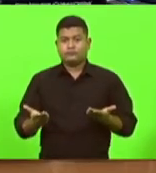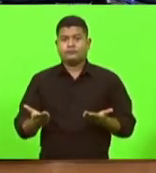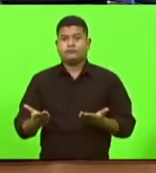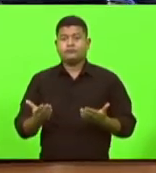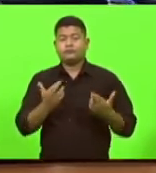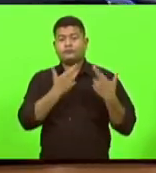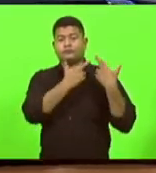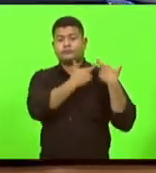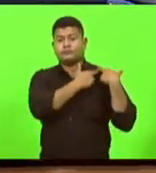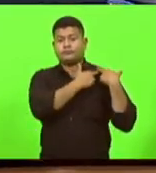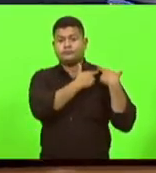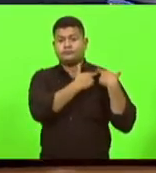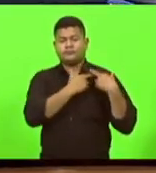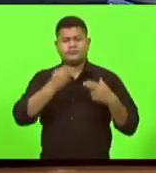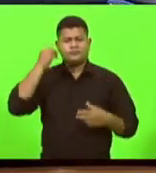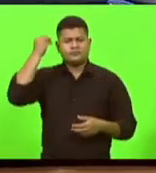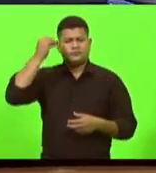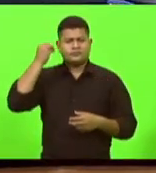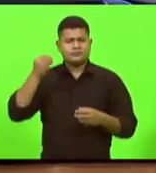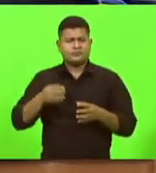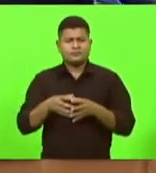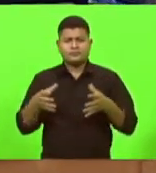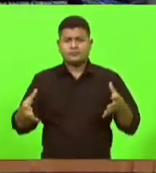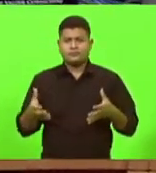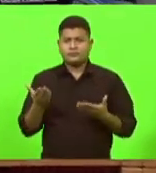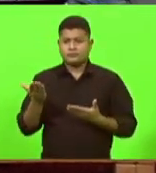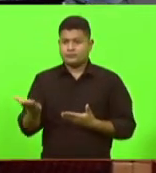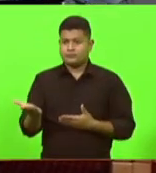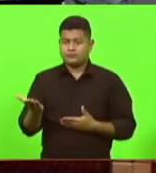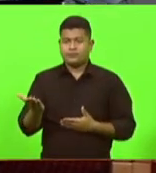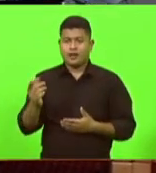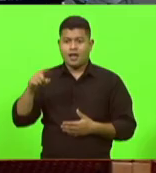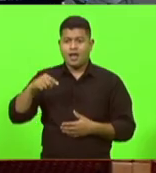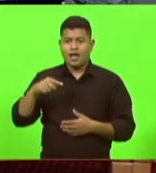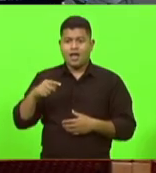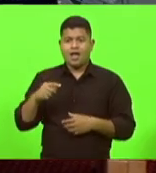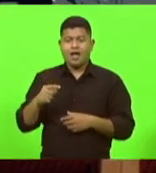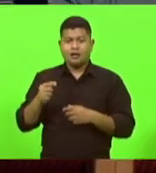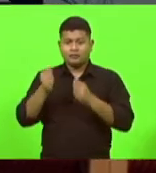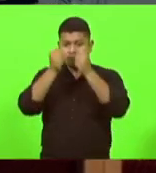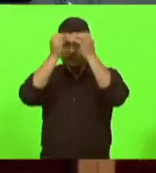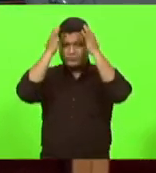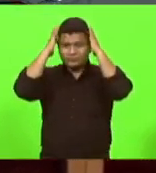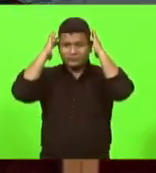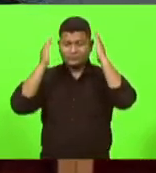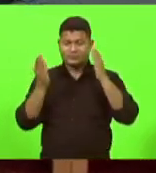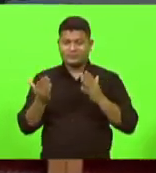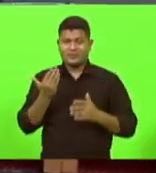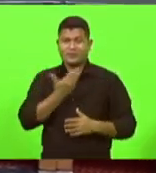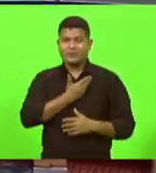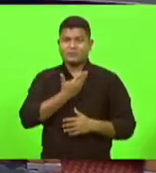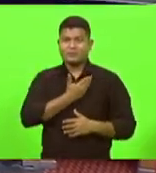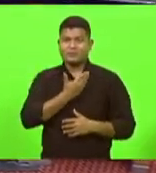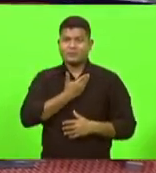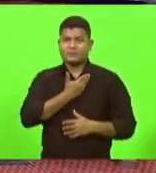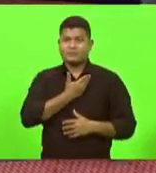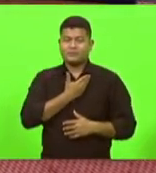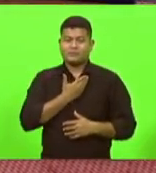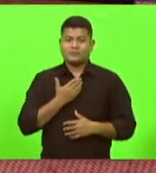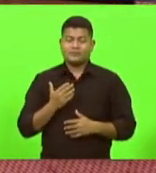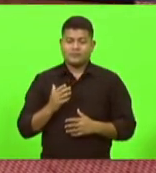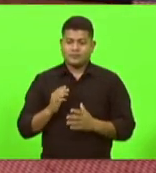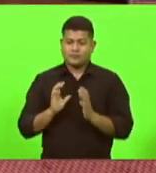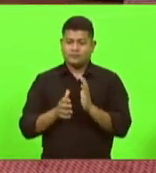responsabilidade e muita experiência. Meu voto é do Cabeça Branca e companheiro de bancada, deputado Moacir